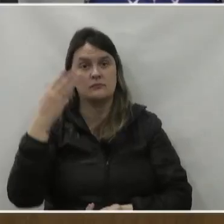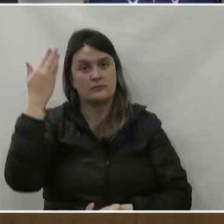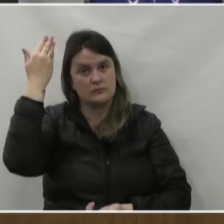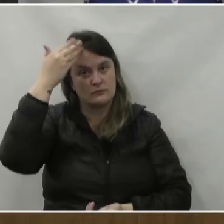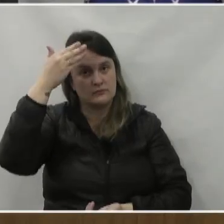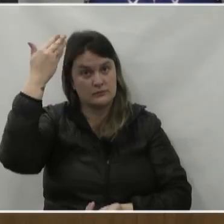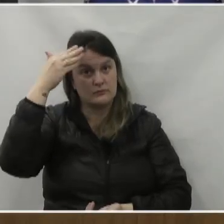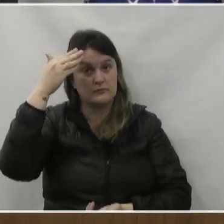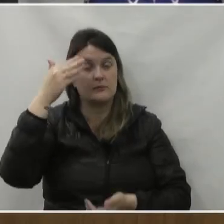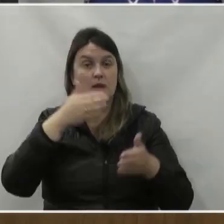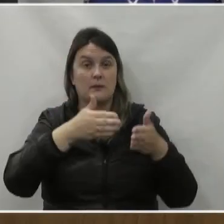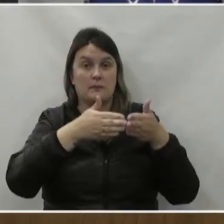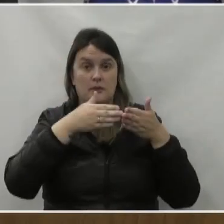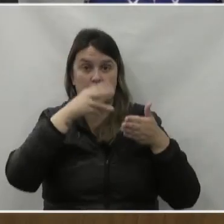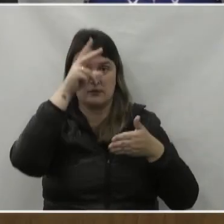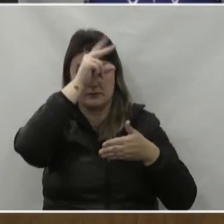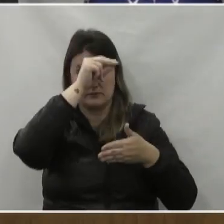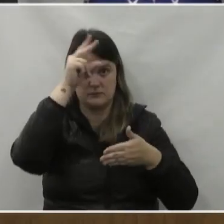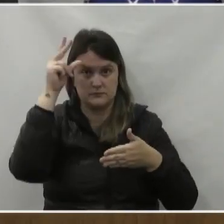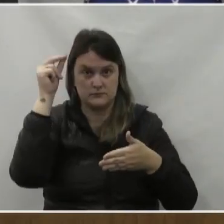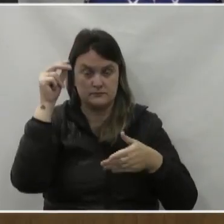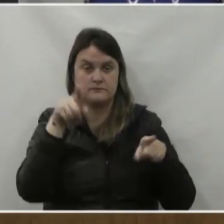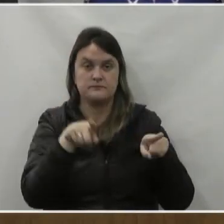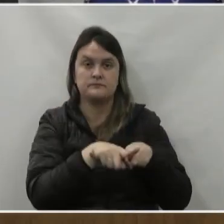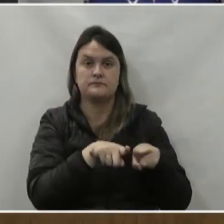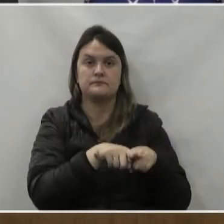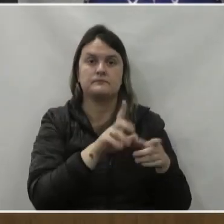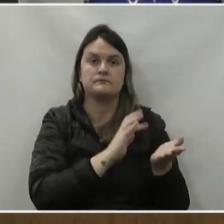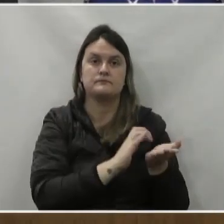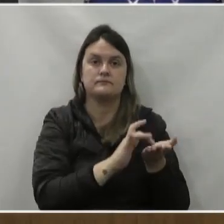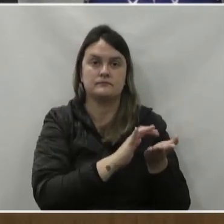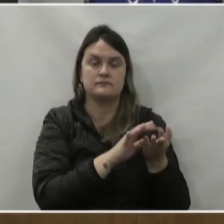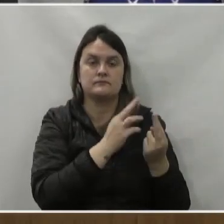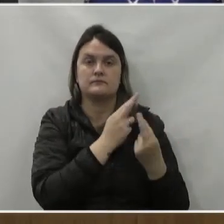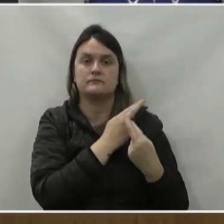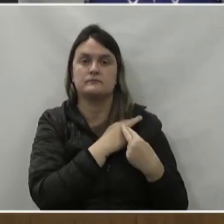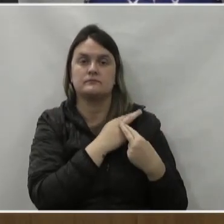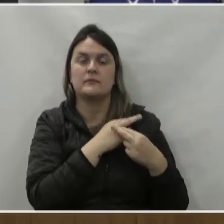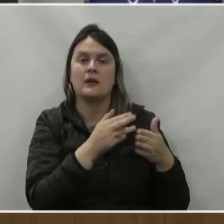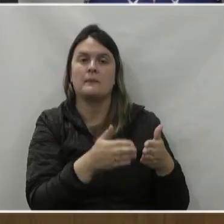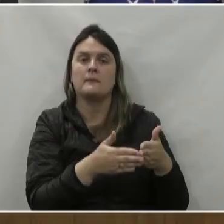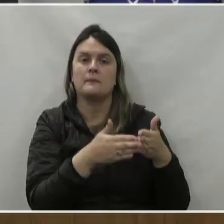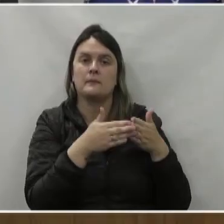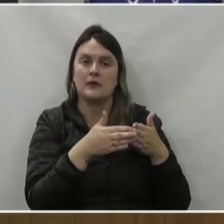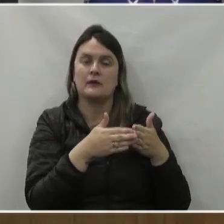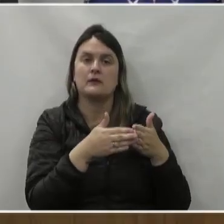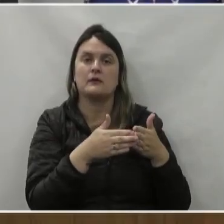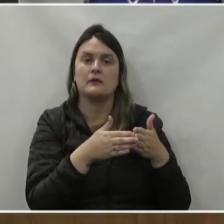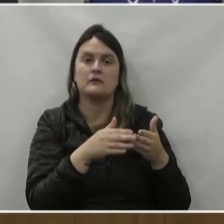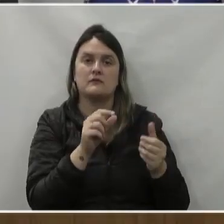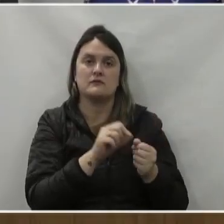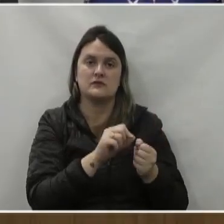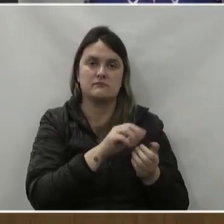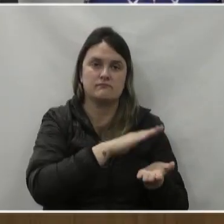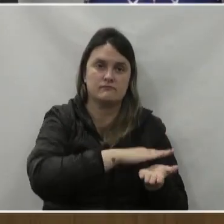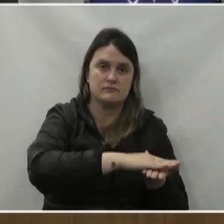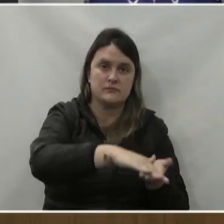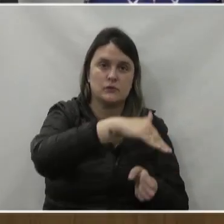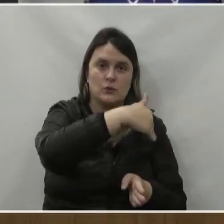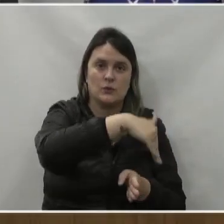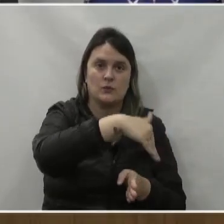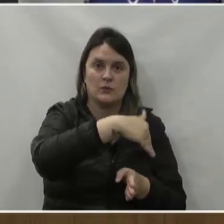Cortellini, ao Poder Executivo Municipal, por meio da Secretaria competente, solicita-se a pavimentação asfáltica da